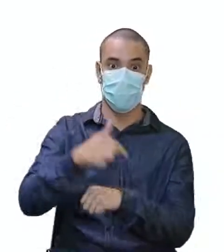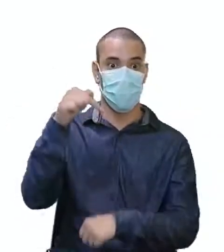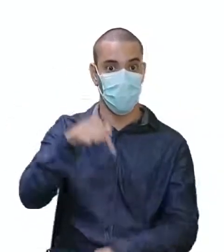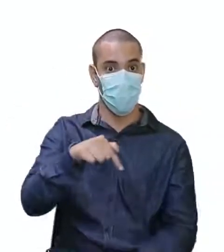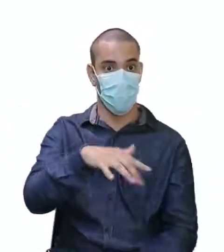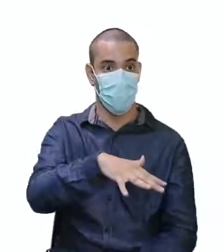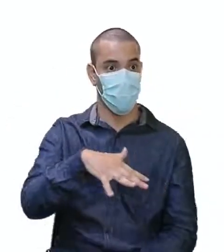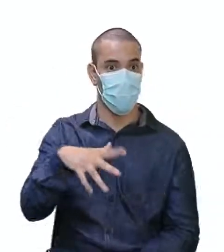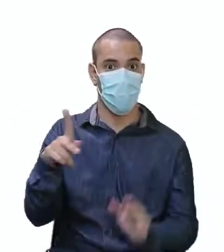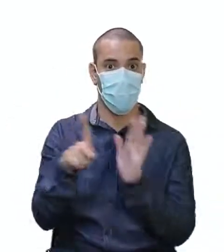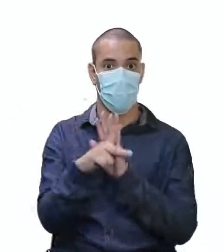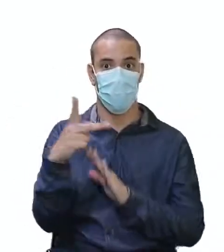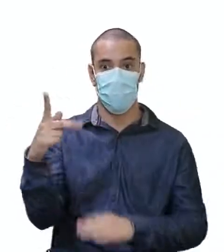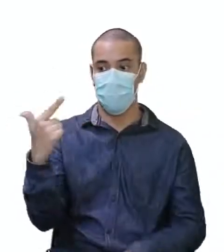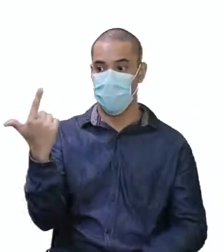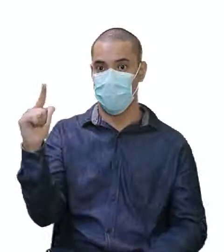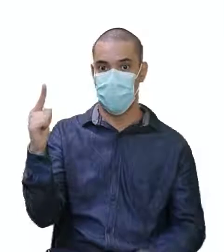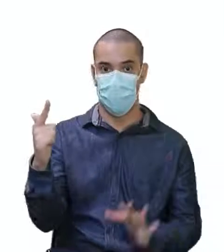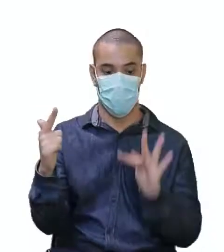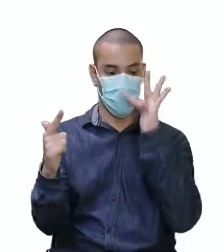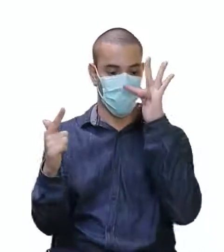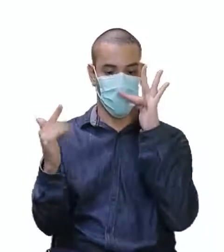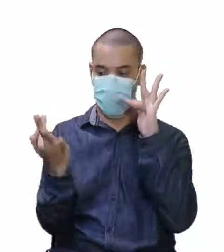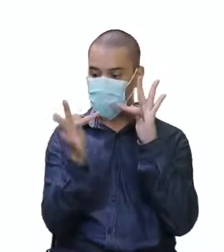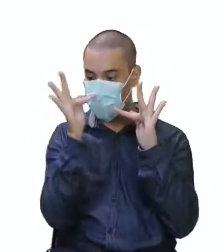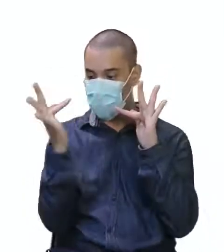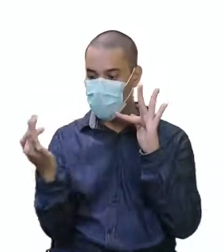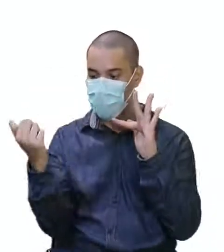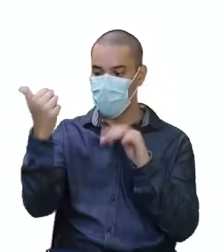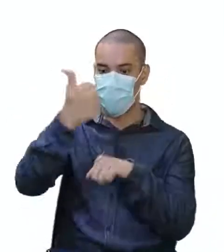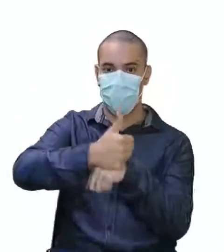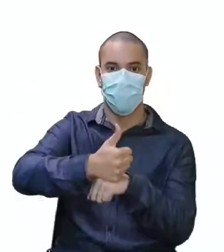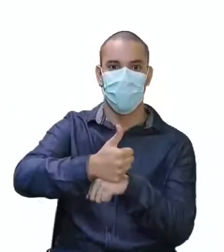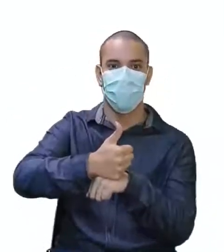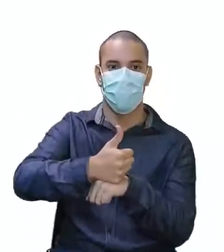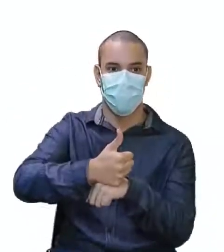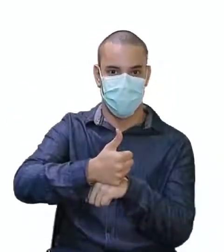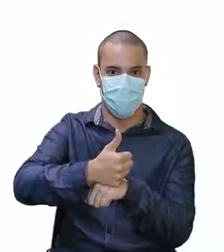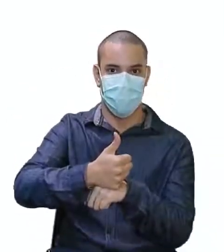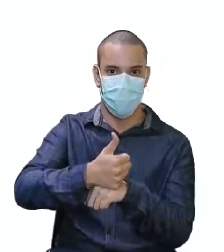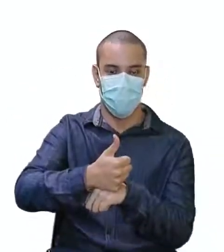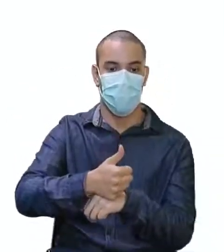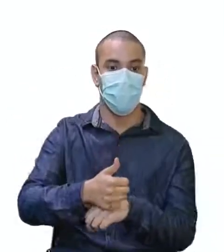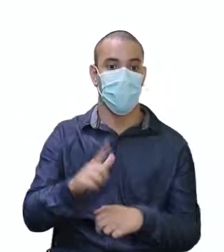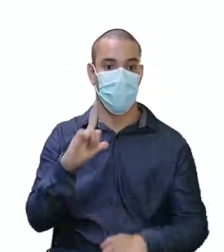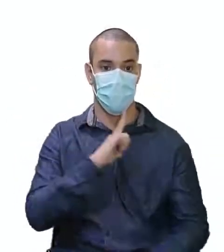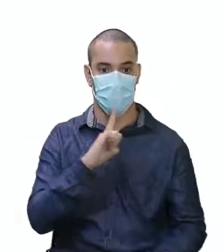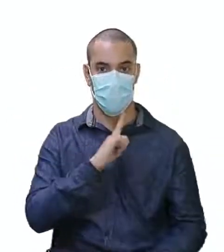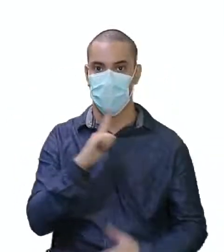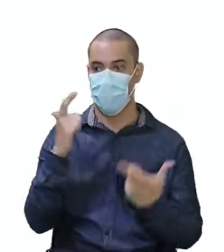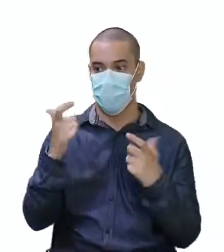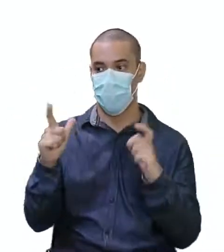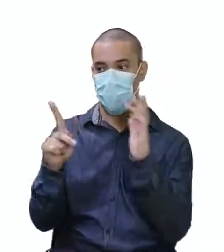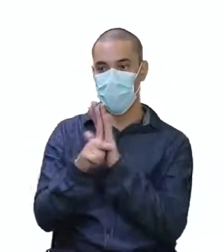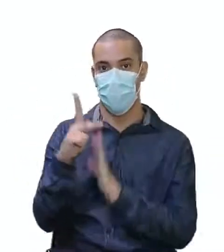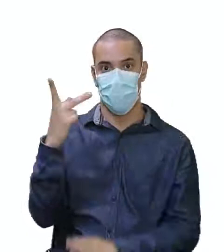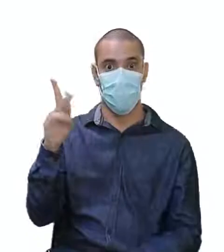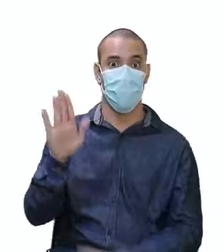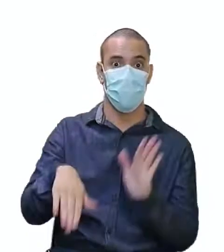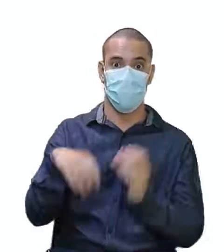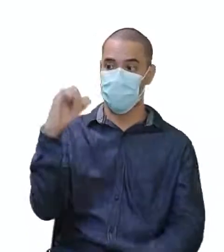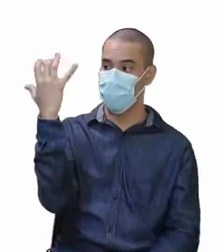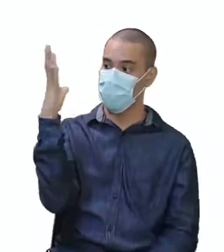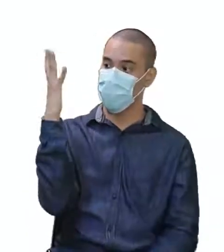é outra planta, entendeu? É uma árvore, enfim. É lá onde ela se encontra, tá